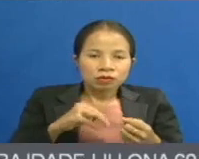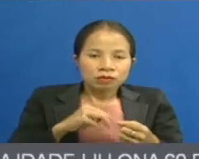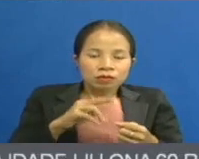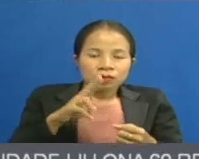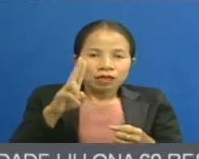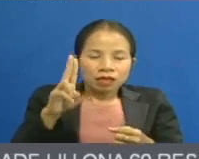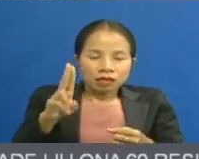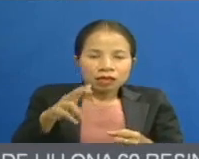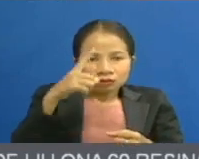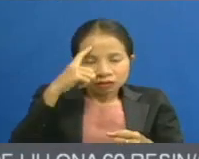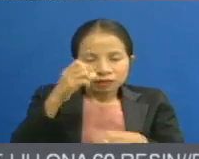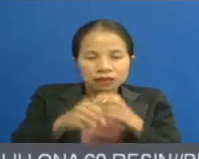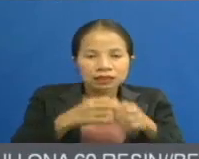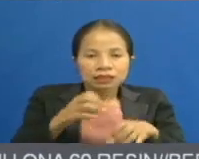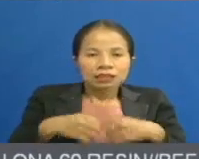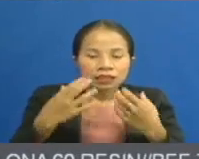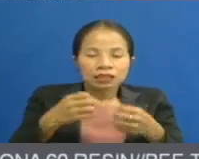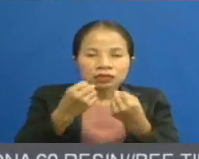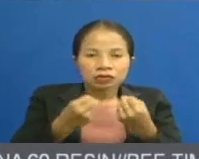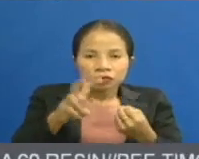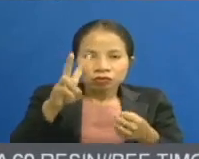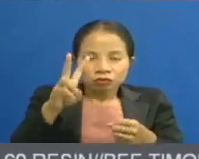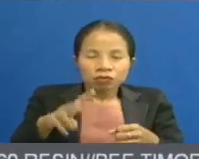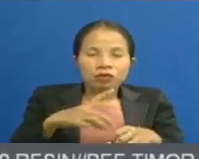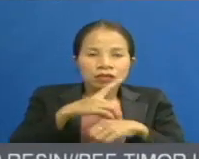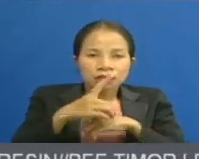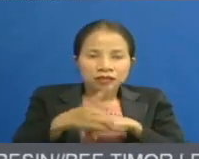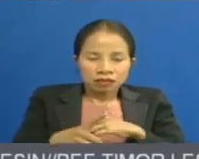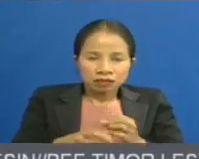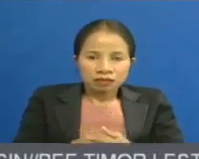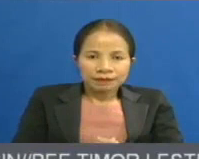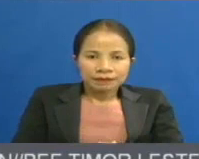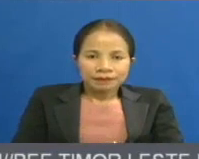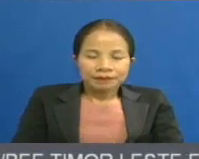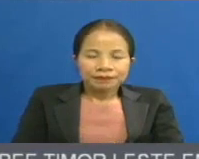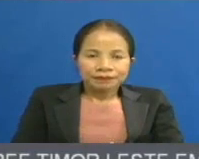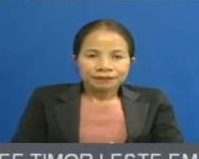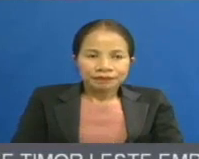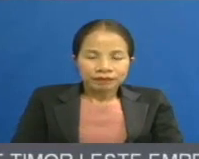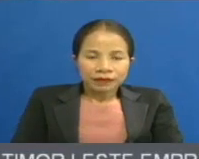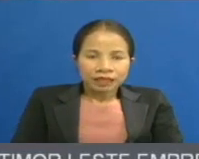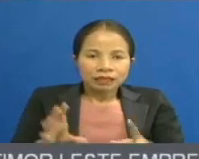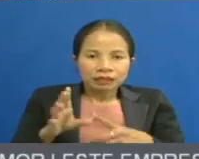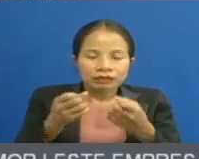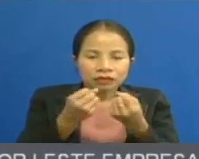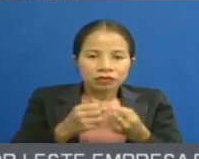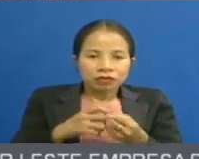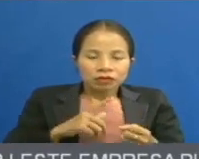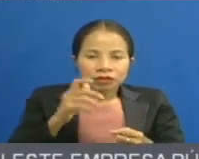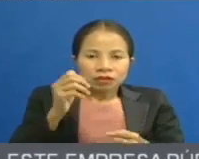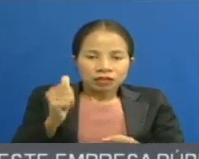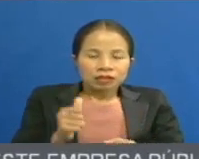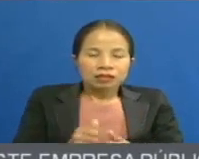tamba ita re tina hira bakotuk suku rone mak sai risco de desastres naturais e município Ainaro. Sefi suku casa Longuinos